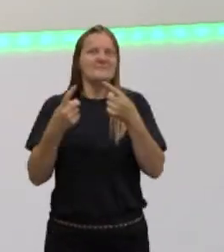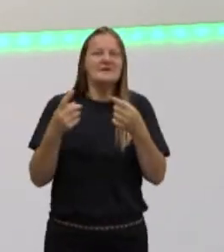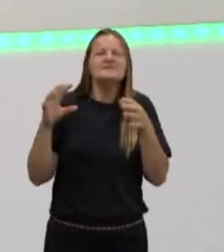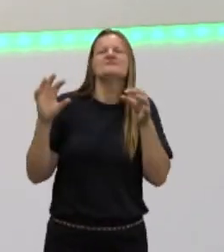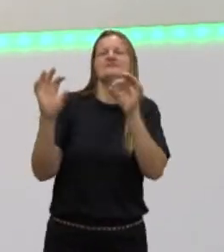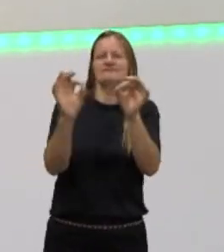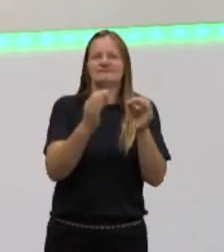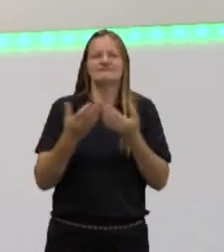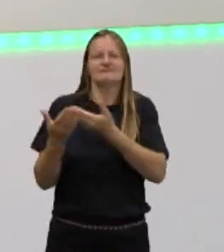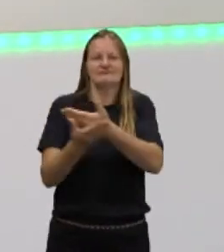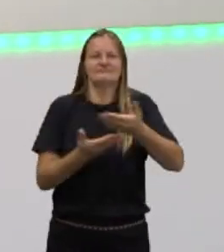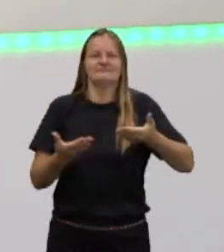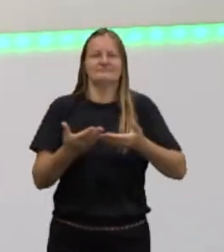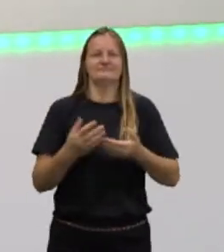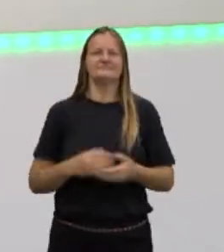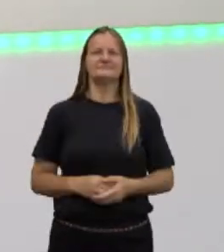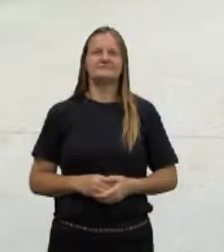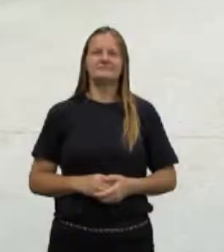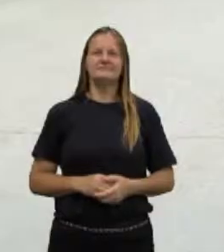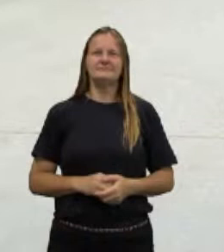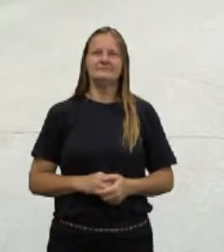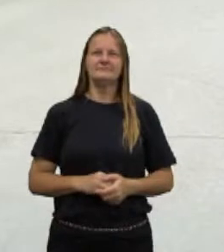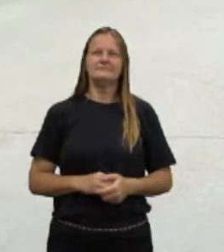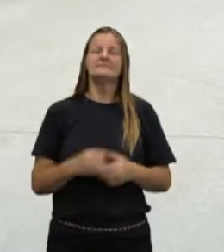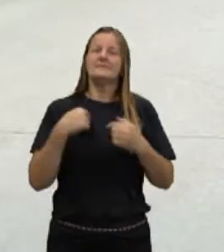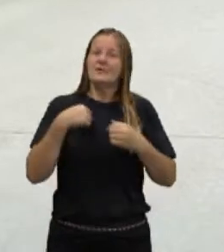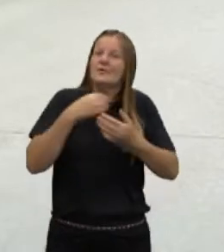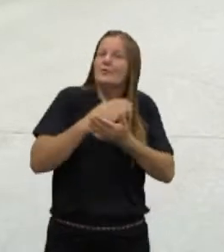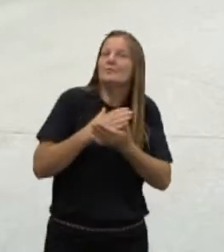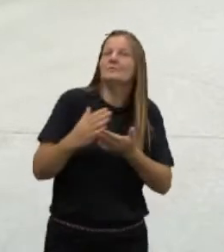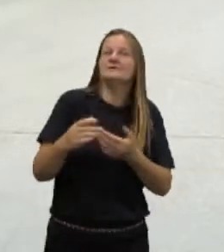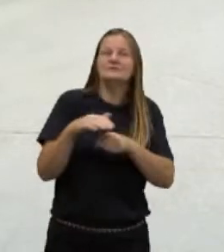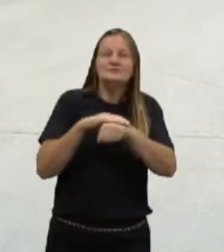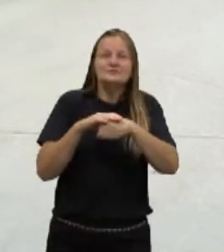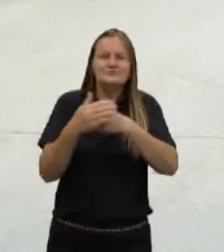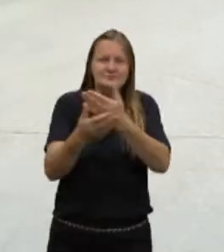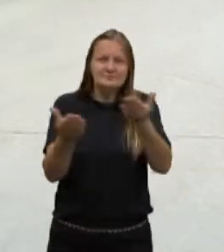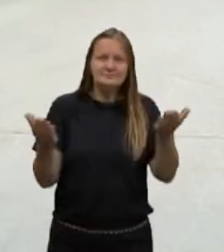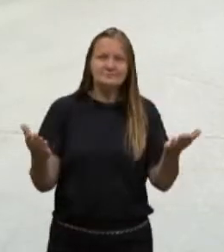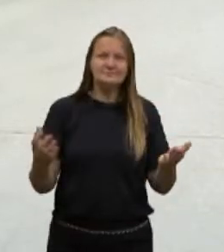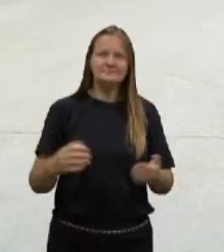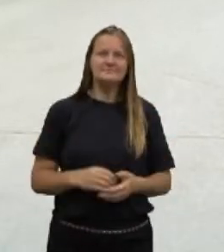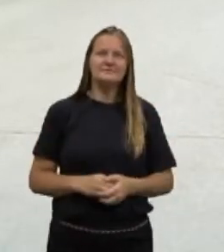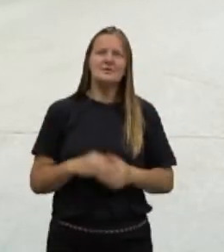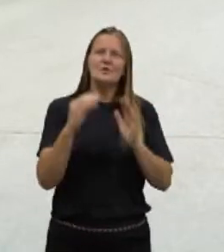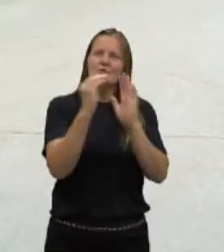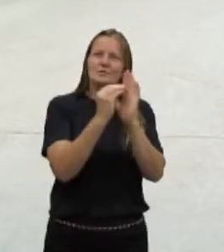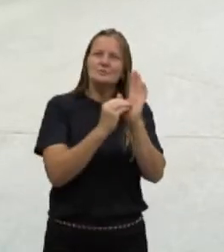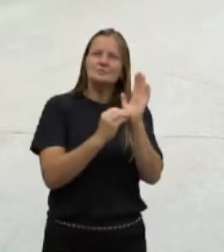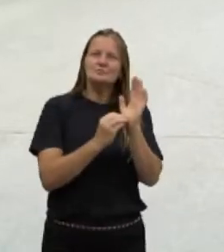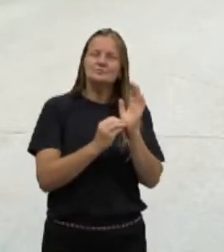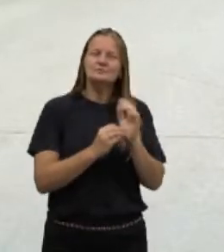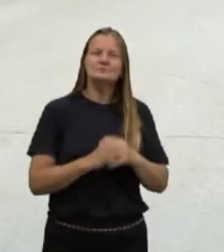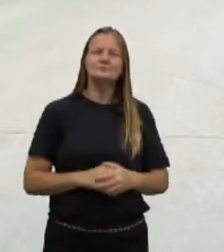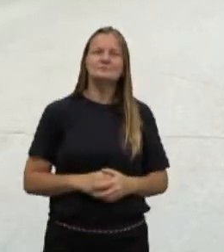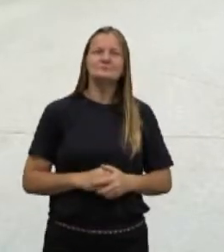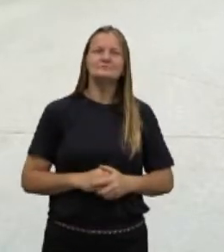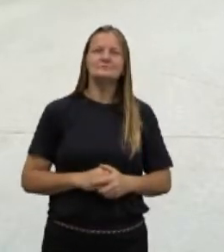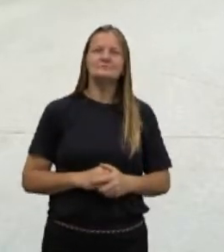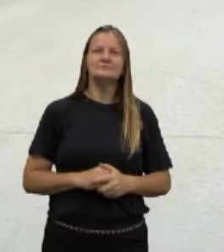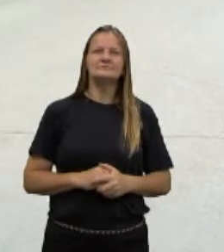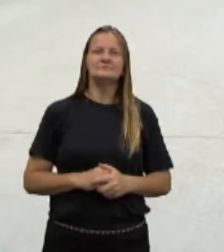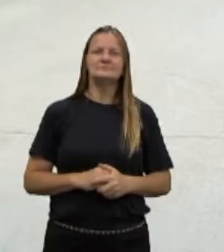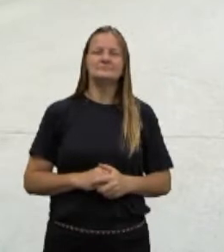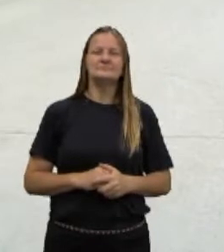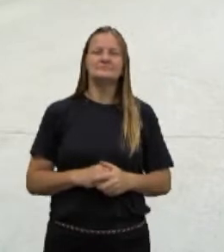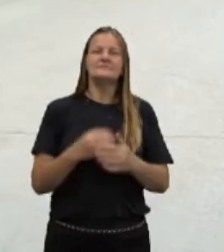muito a contribuir uma com a outra. Eu começo falando com vocês sobre um conteúdo que eu já conversei até